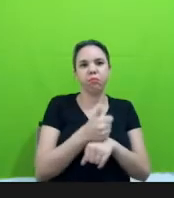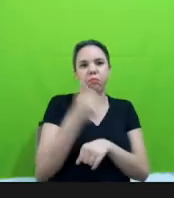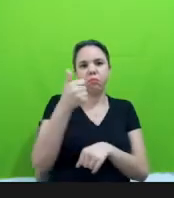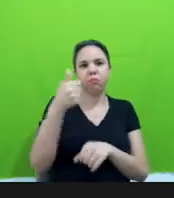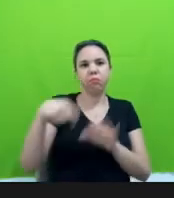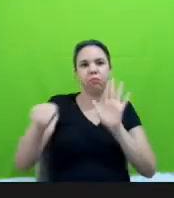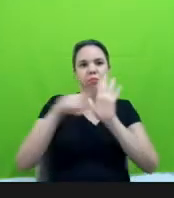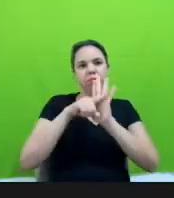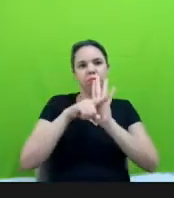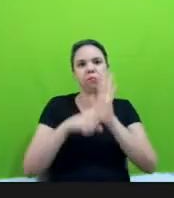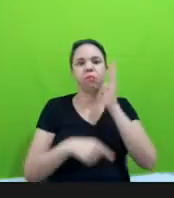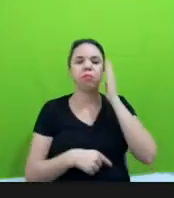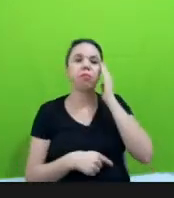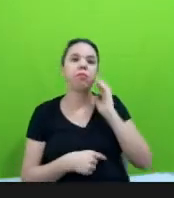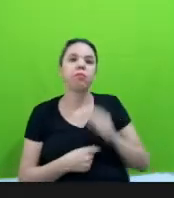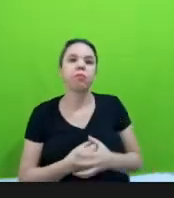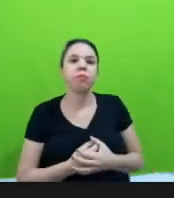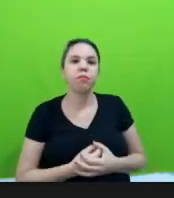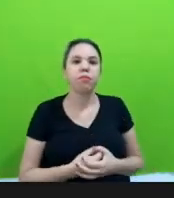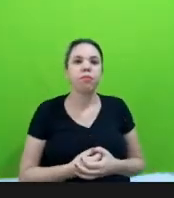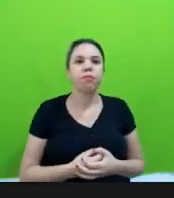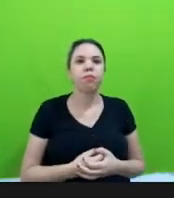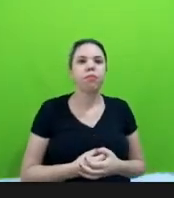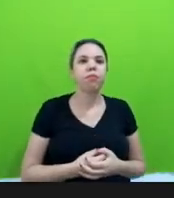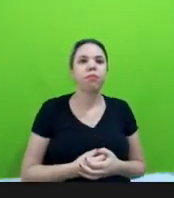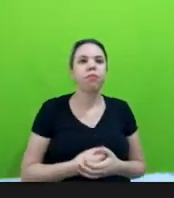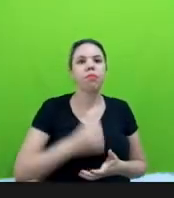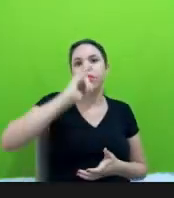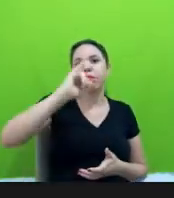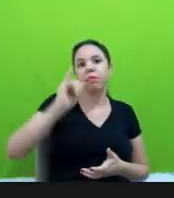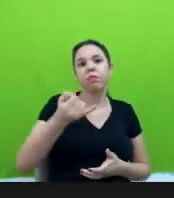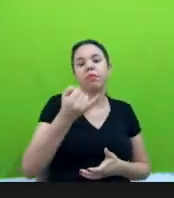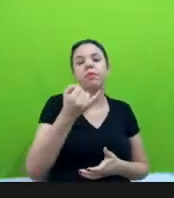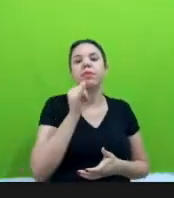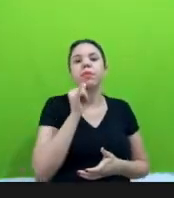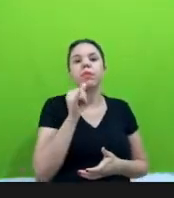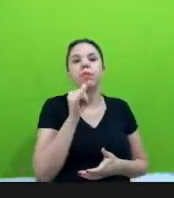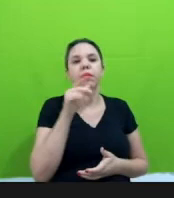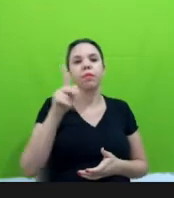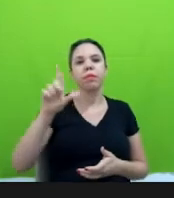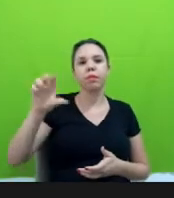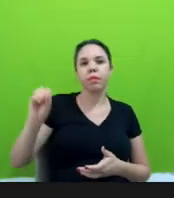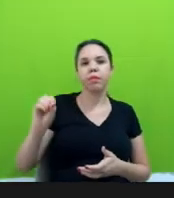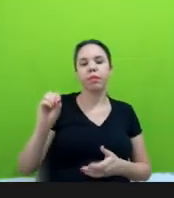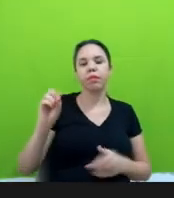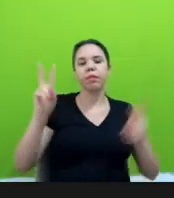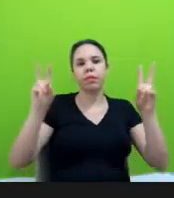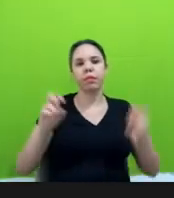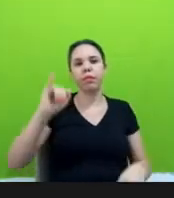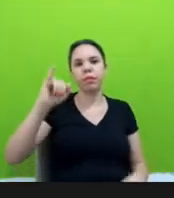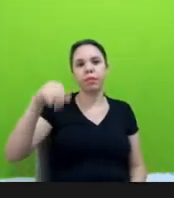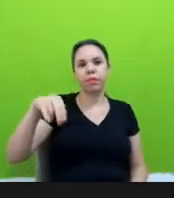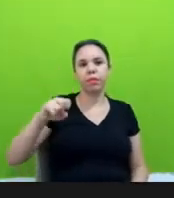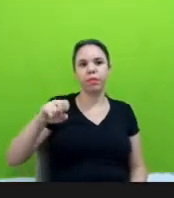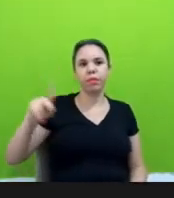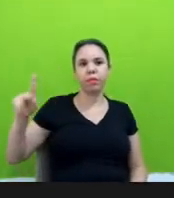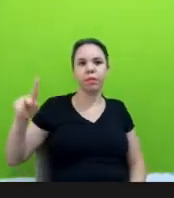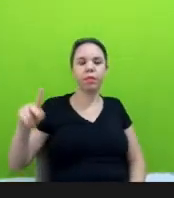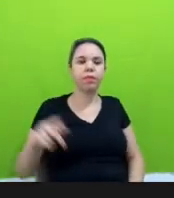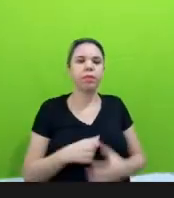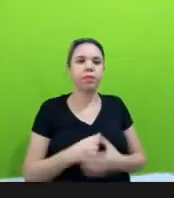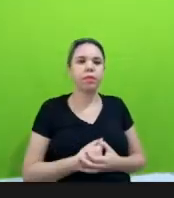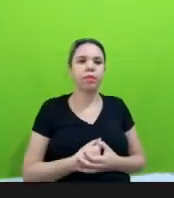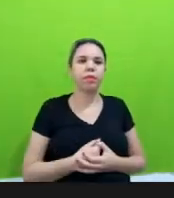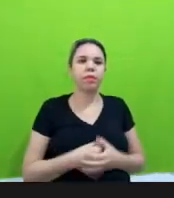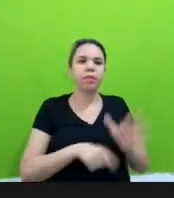tá? E aí, aproveitando então o gancho, o Paulo mencionou a questão do INEP, e uma das